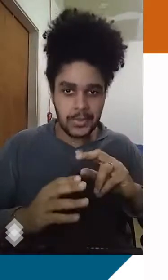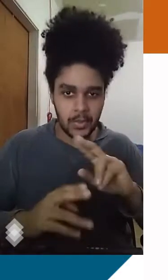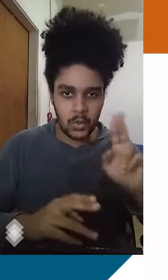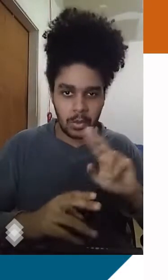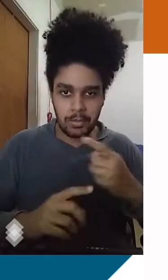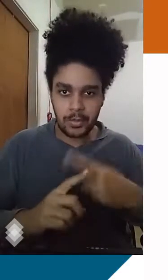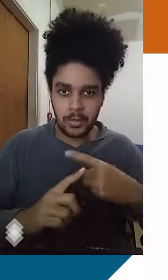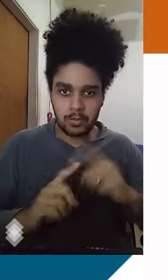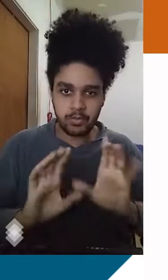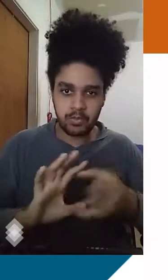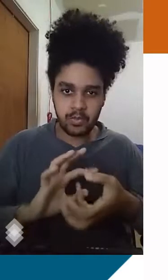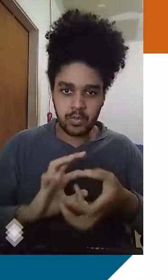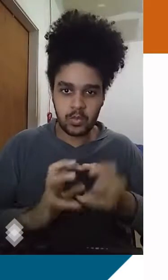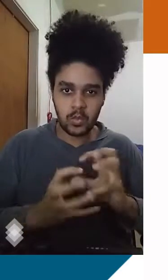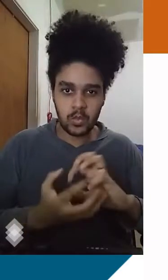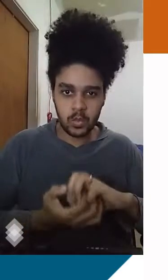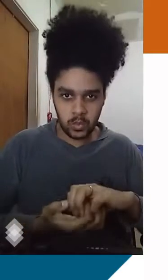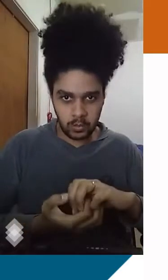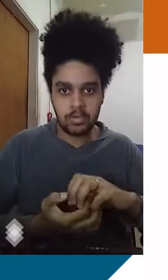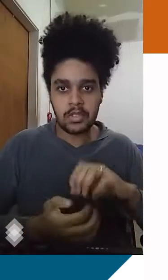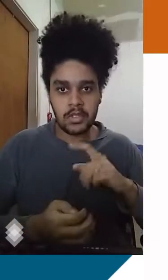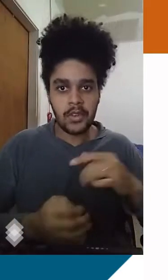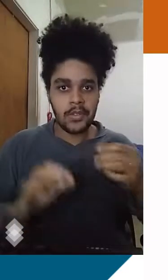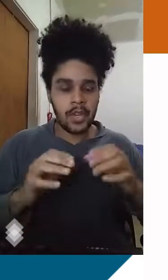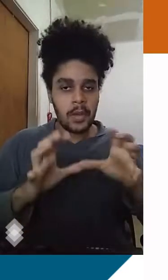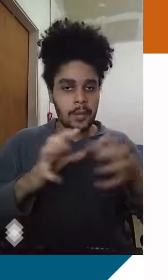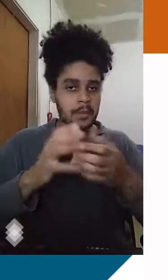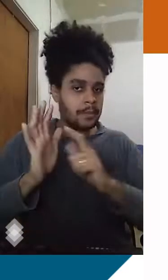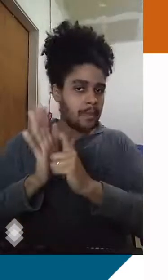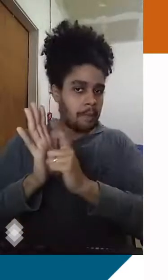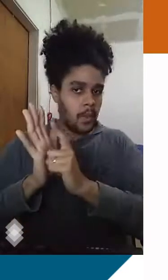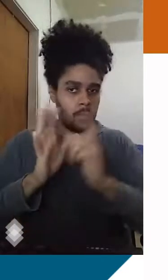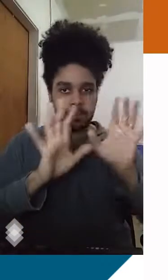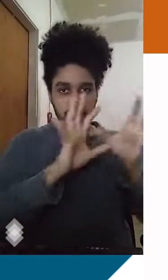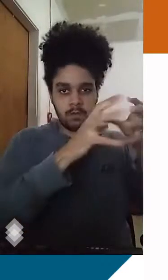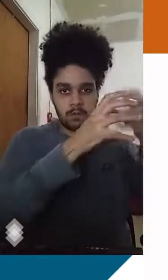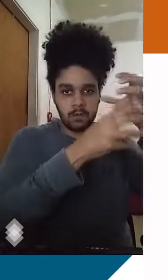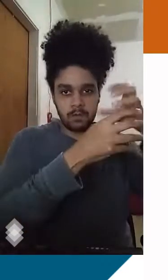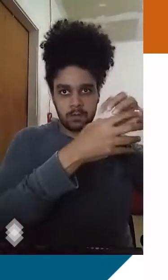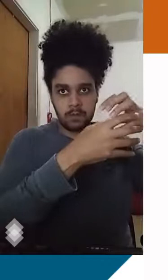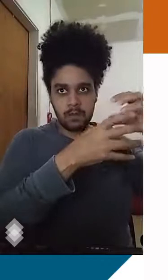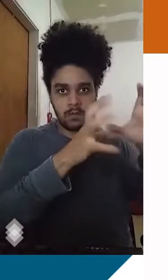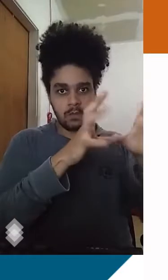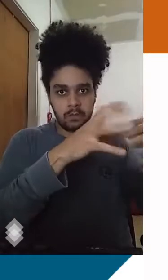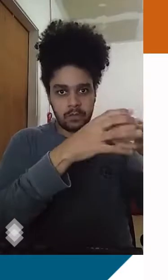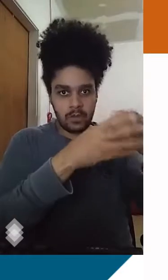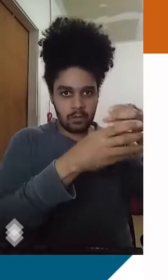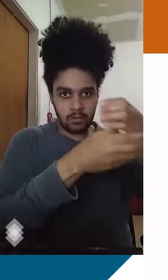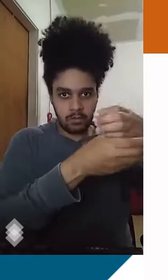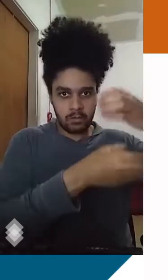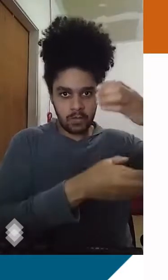esse nome porque ela envolve a Terra, né, a superfície, a folha de papel envolve a Terra, gerando